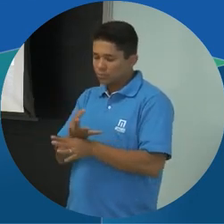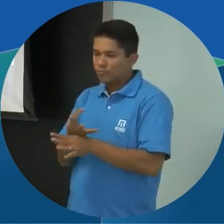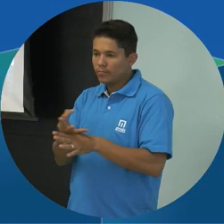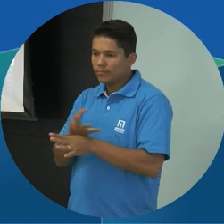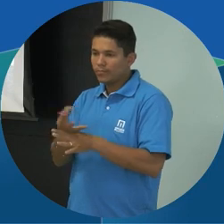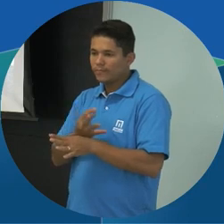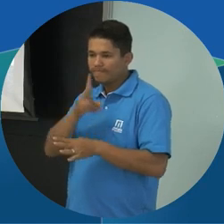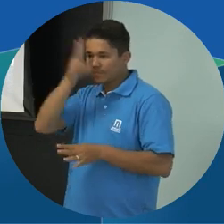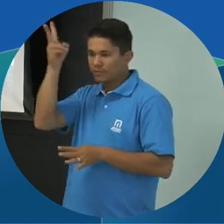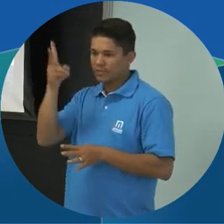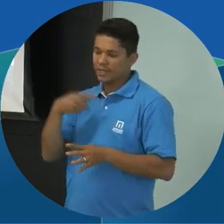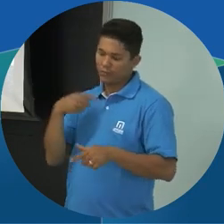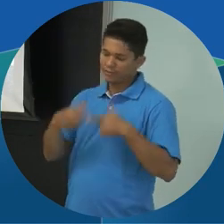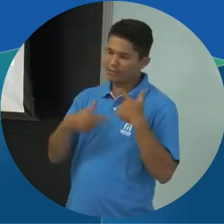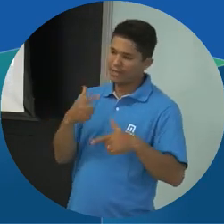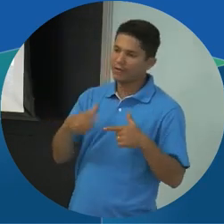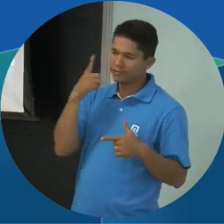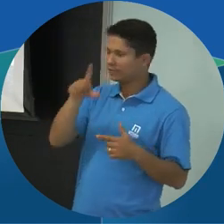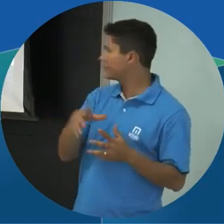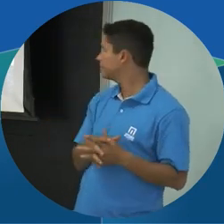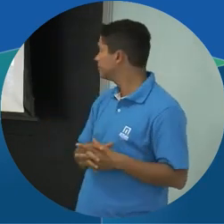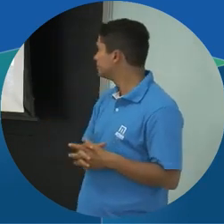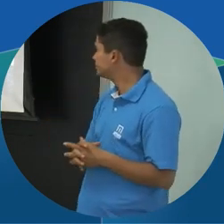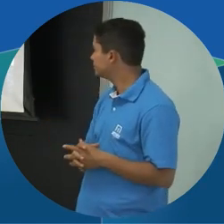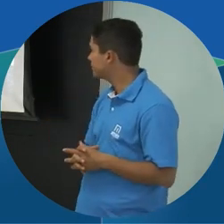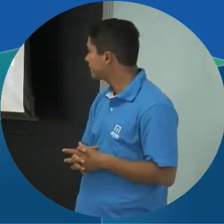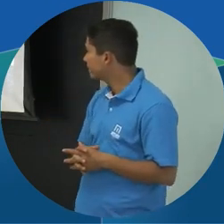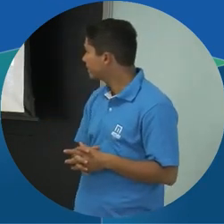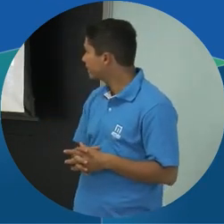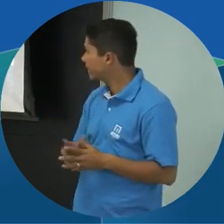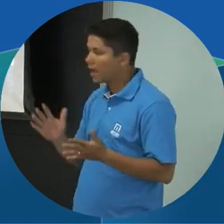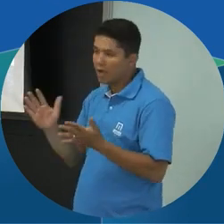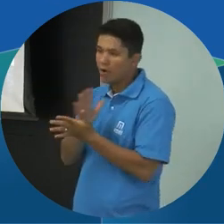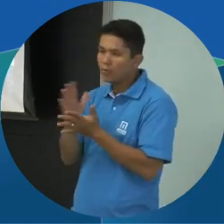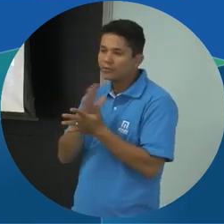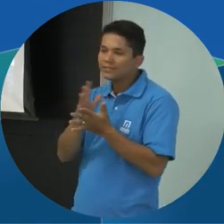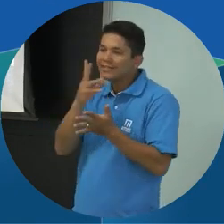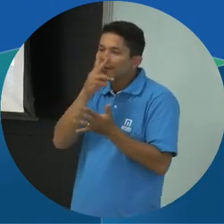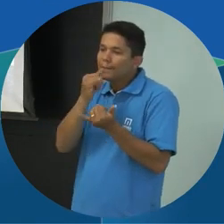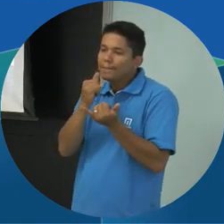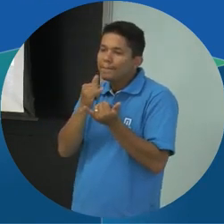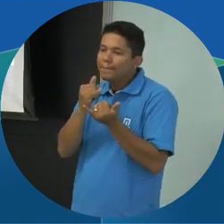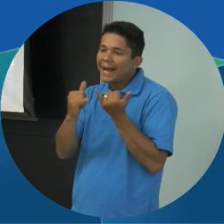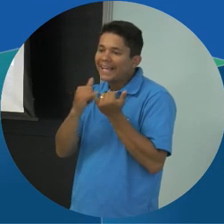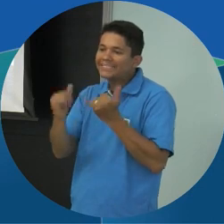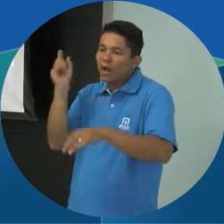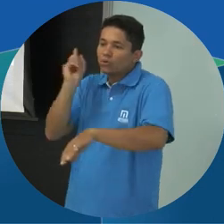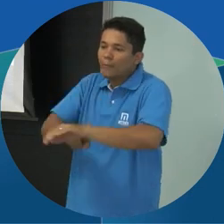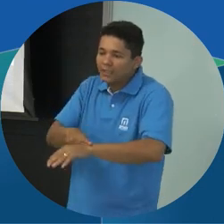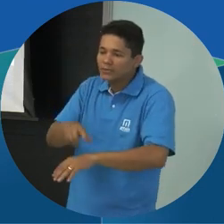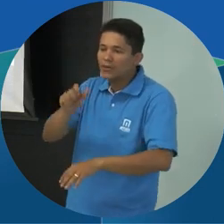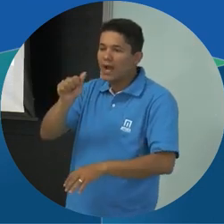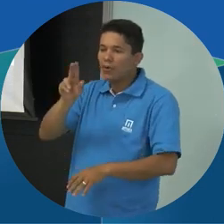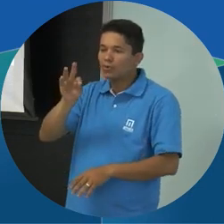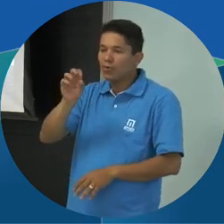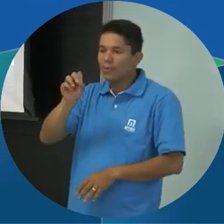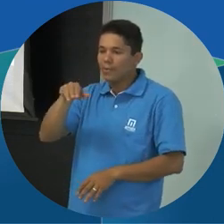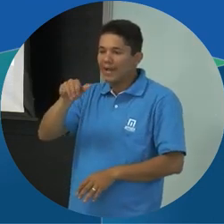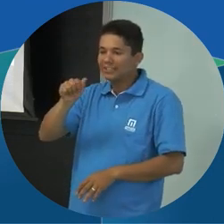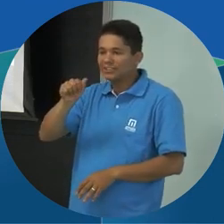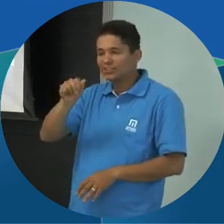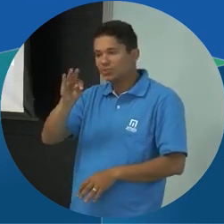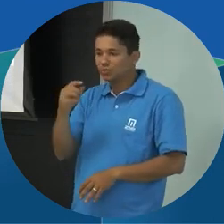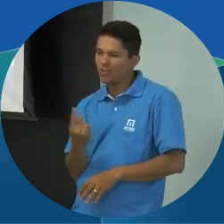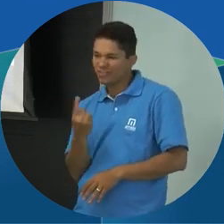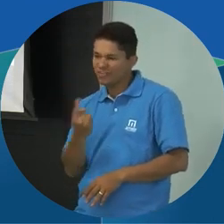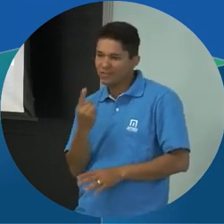isso, o que acontece? Nós temos alguns dispositivos semi-automatizados e dispositivos automatizados que realizam esse trabalho.